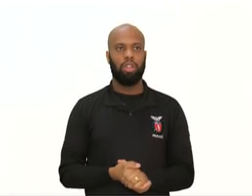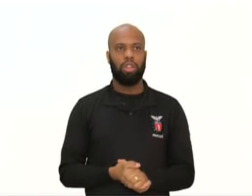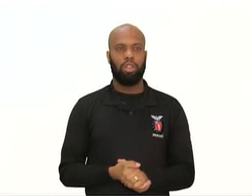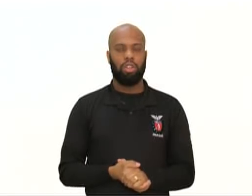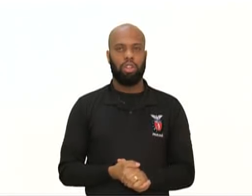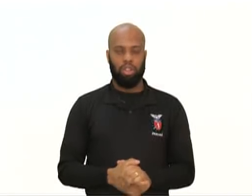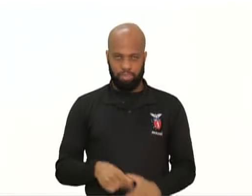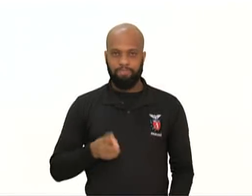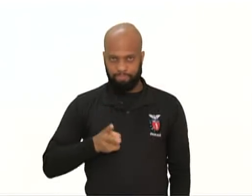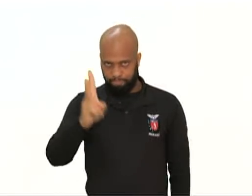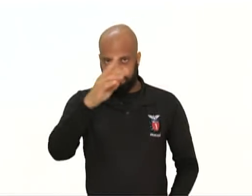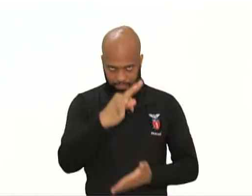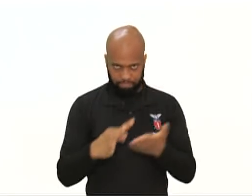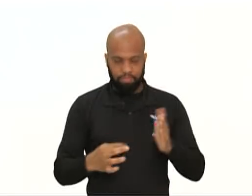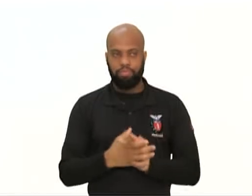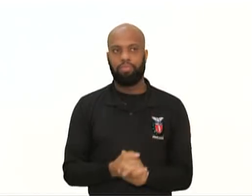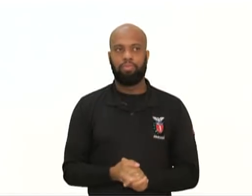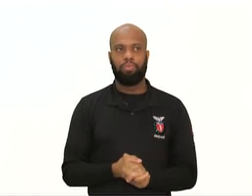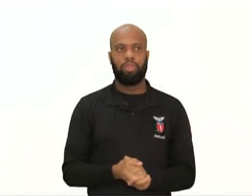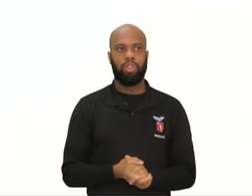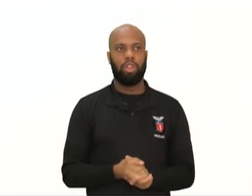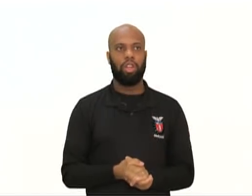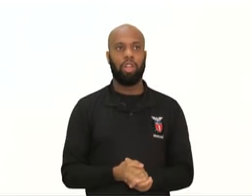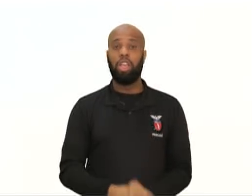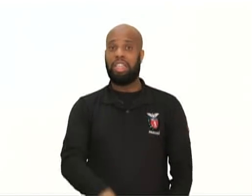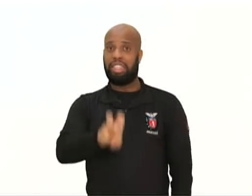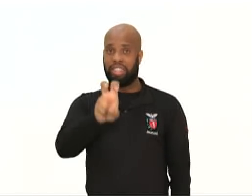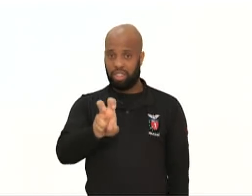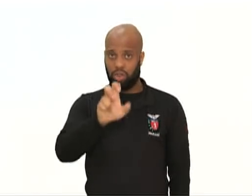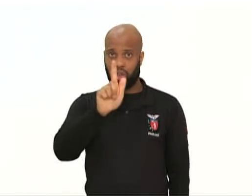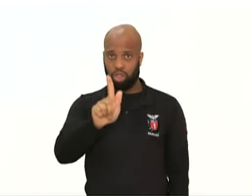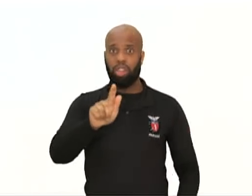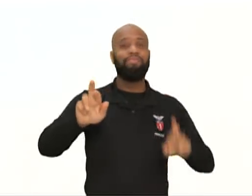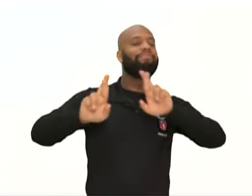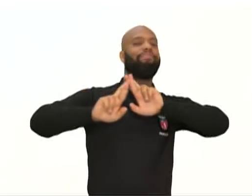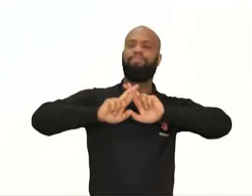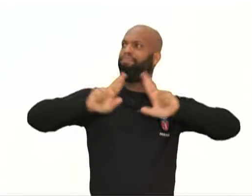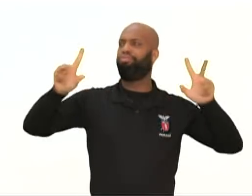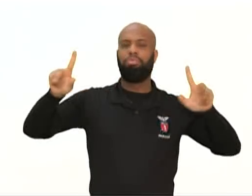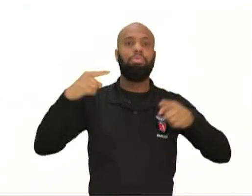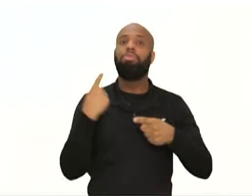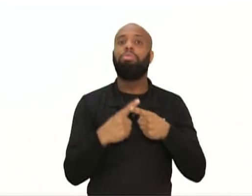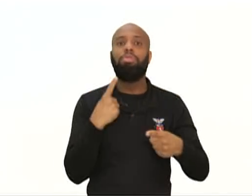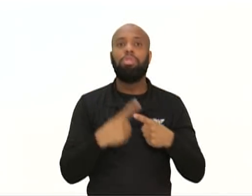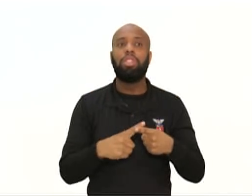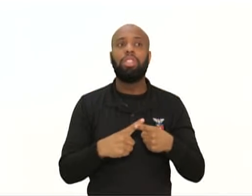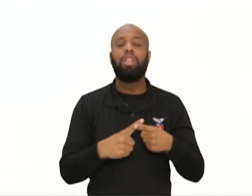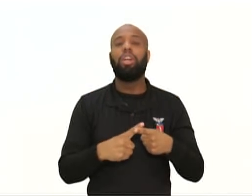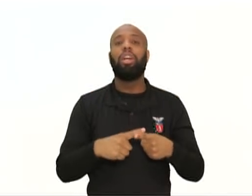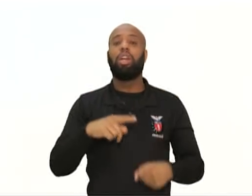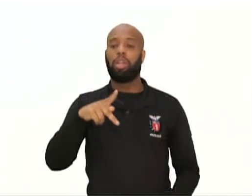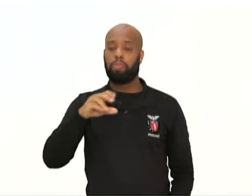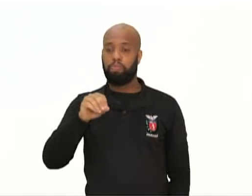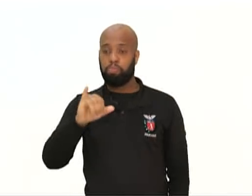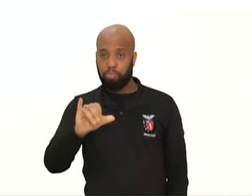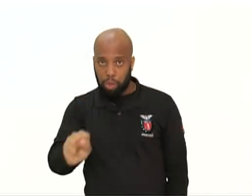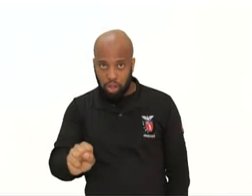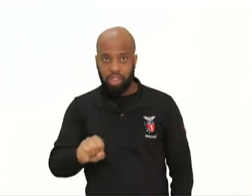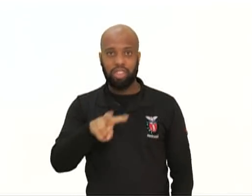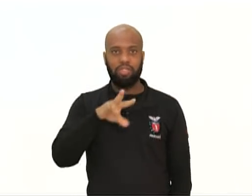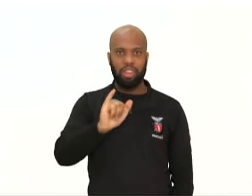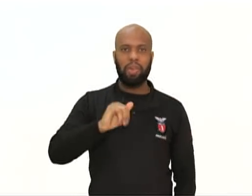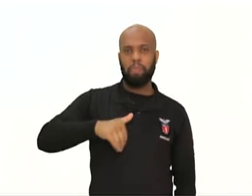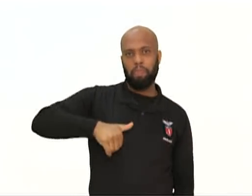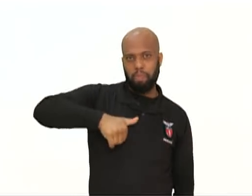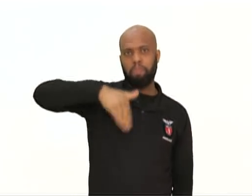Aí a continuação do texto diz, o 5G é diferente, pois permite ir